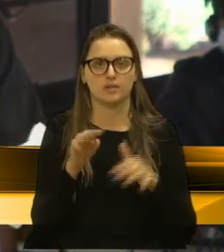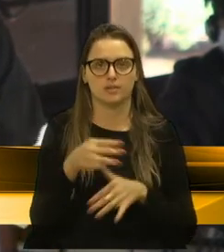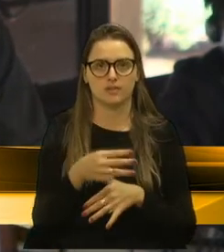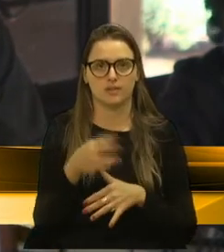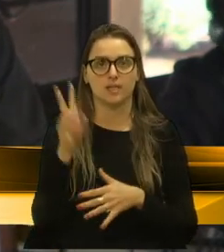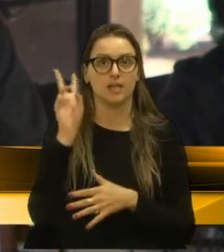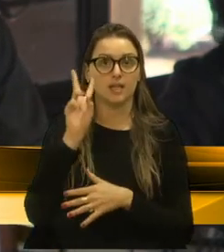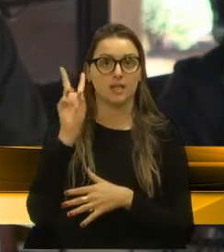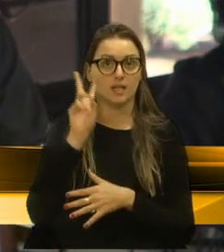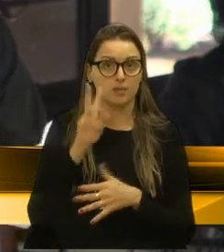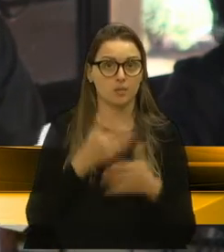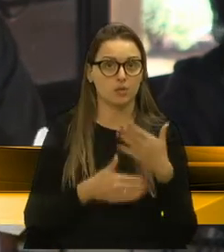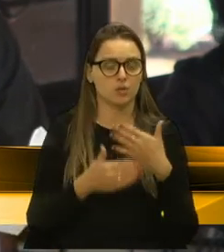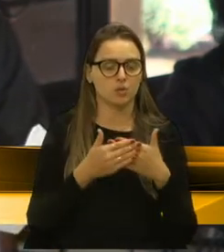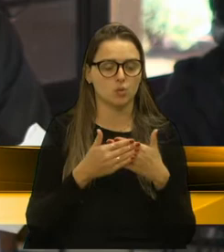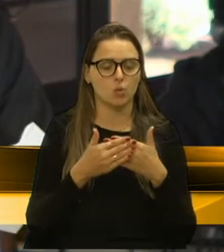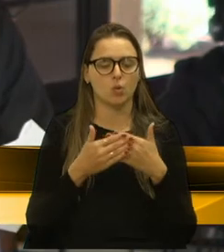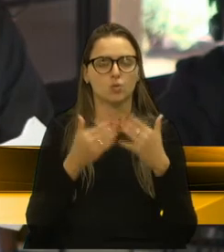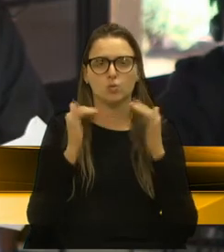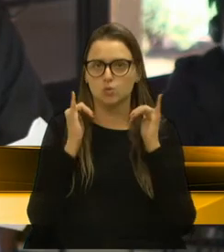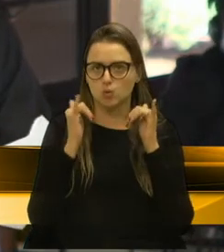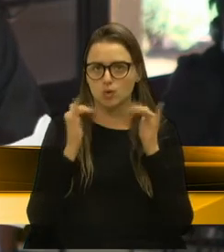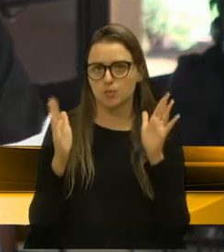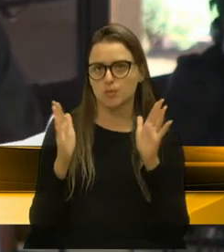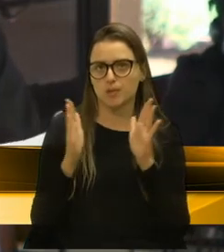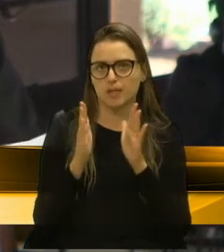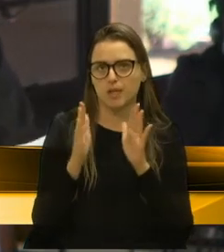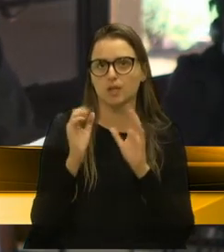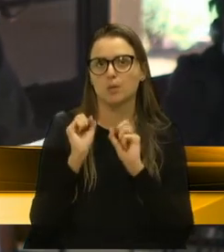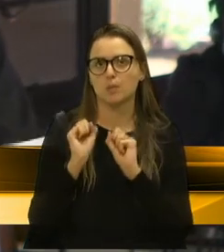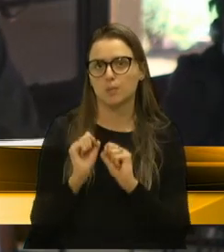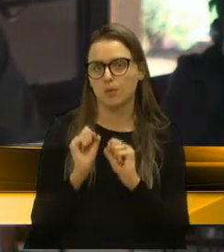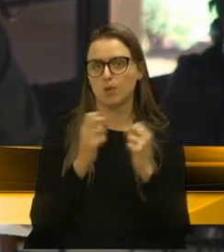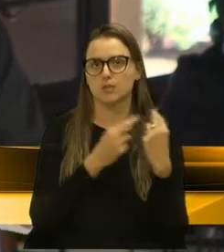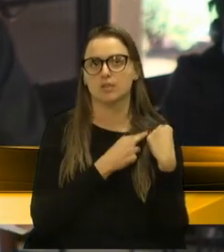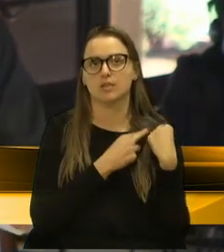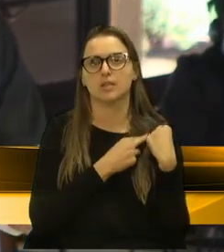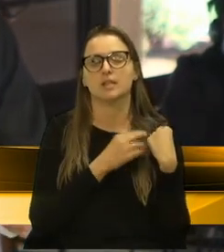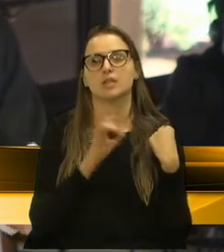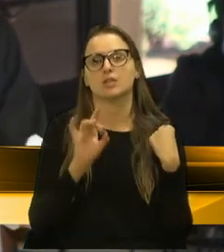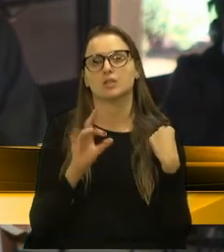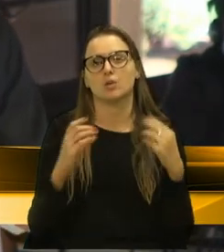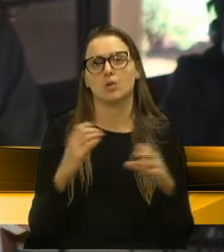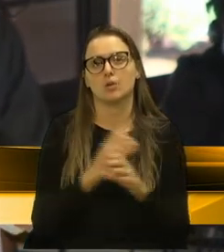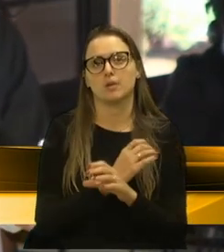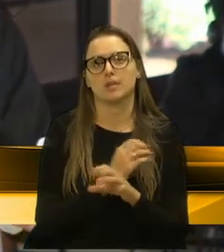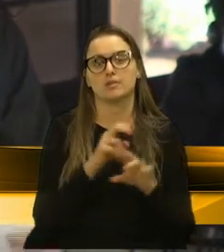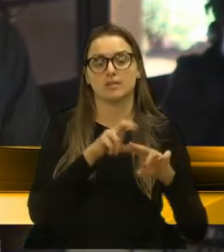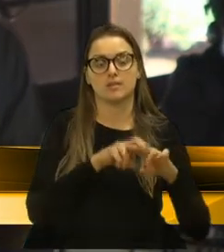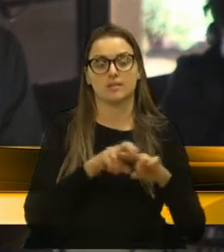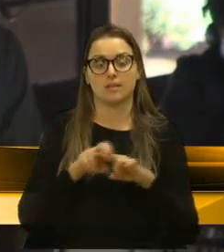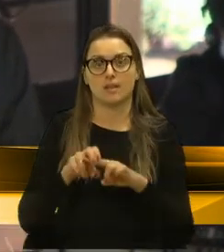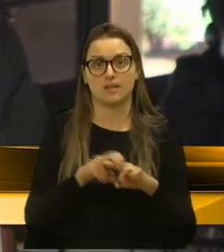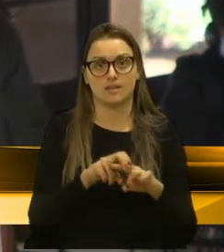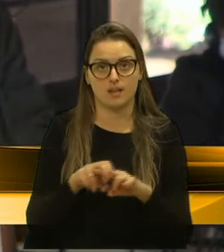Lembrou que os veículos menores podem circular com lotação correspondente ao total de passageiros sentados,